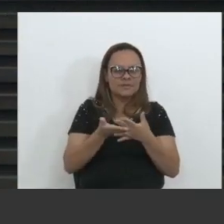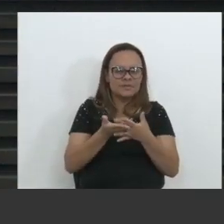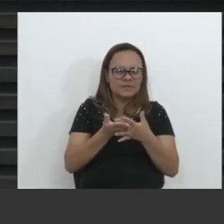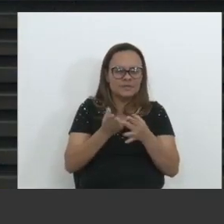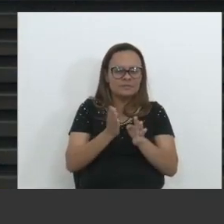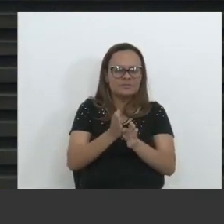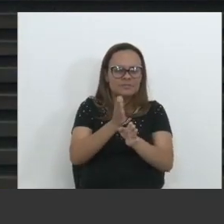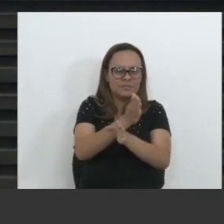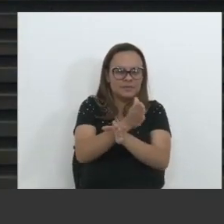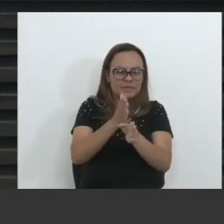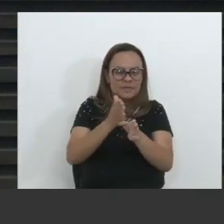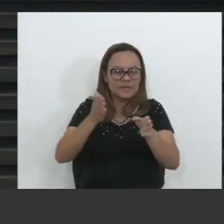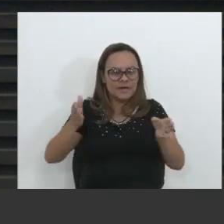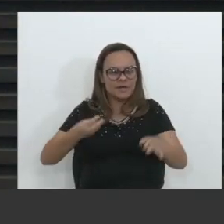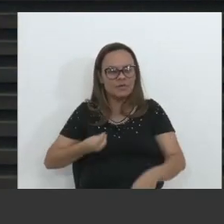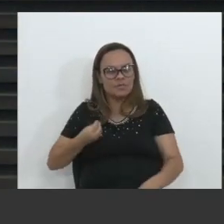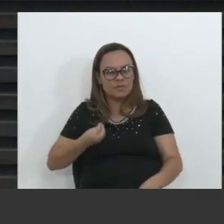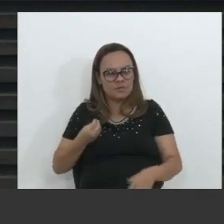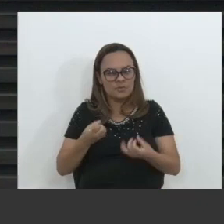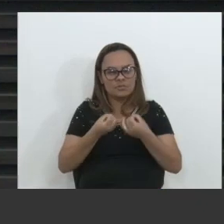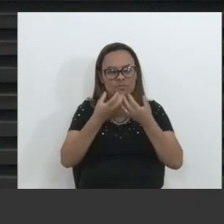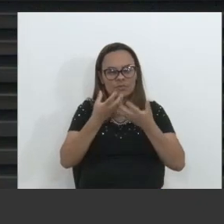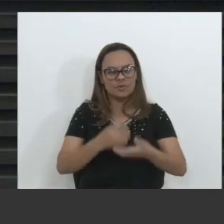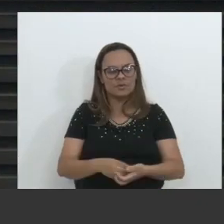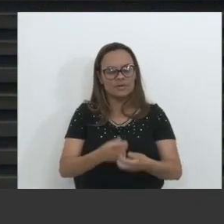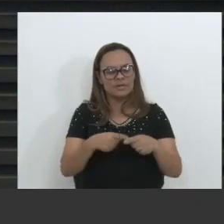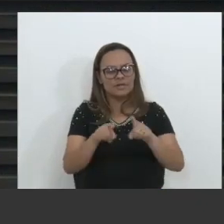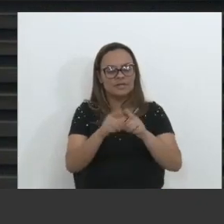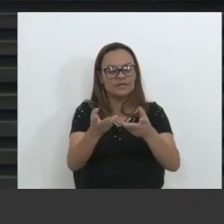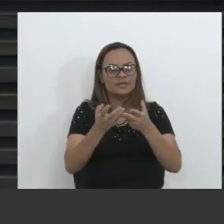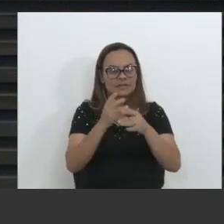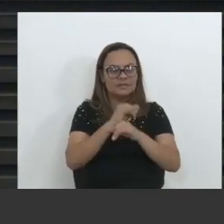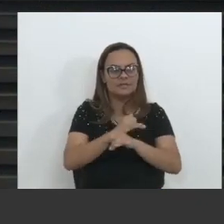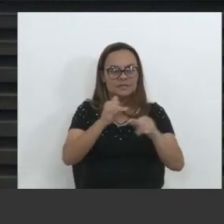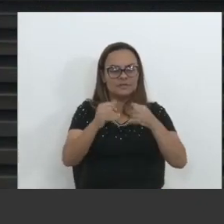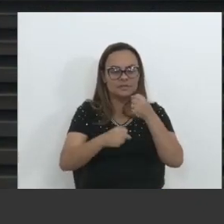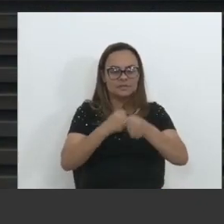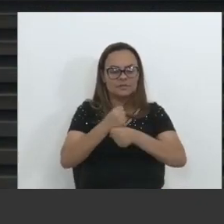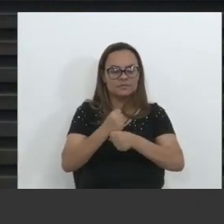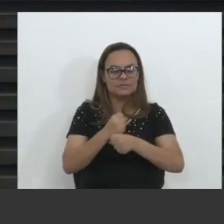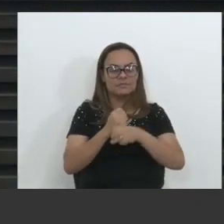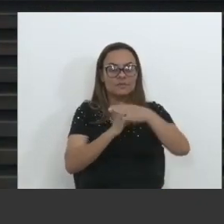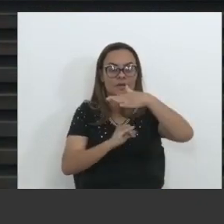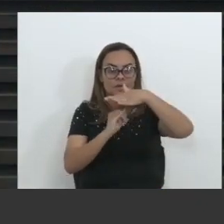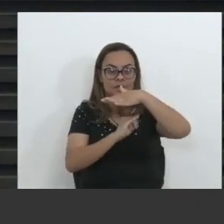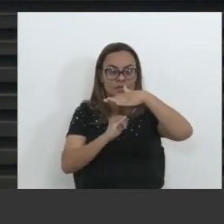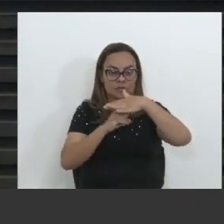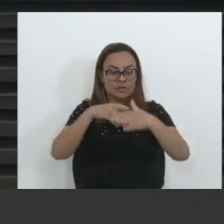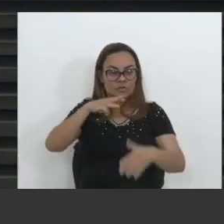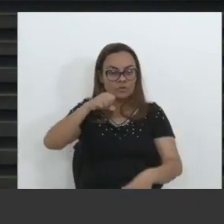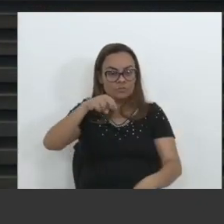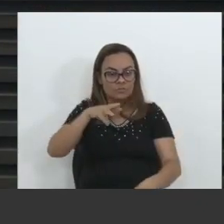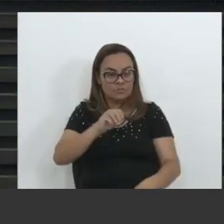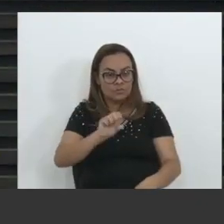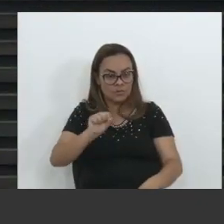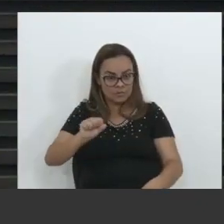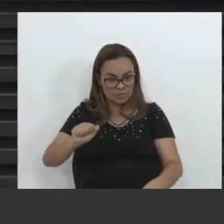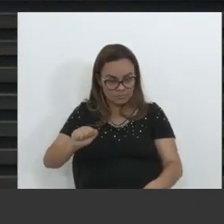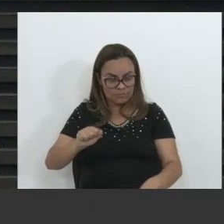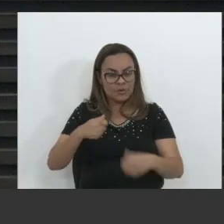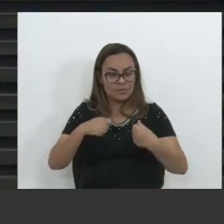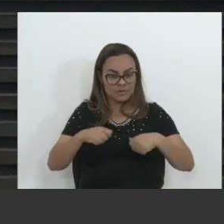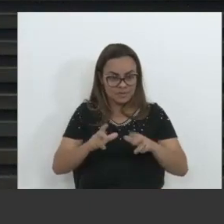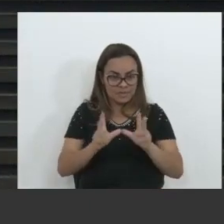um e a gente também quer anunciar que o ano que vem a gente vem com o Instituto Mamonas e a gente vai precisar muito dessa casa